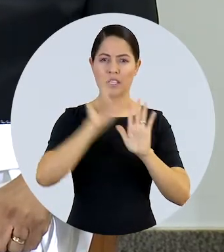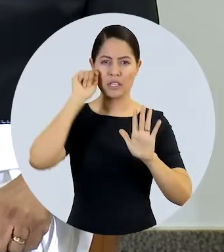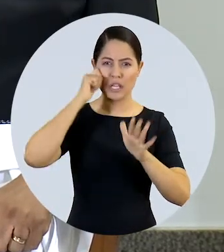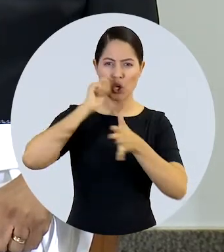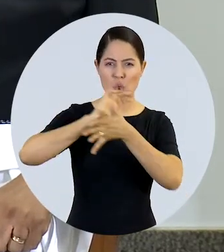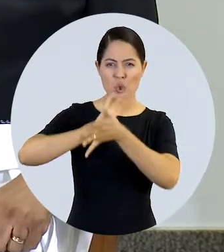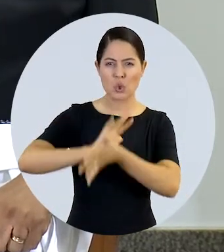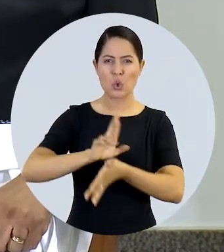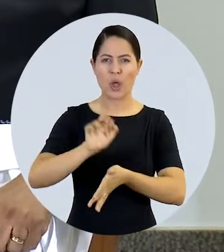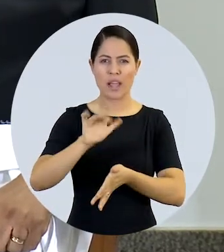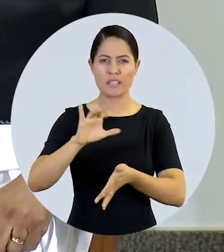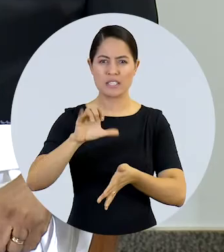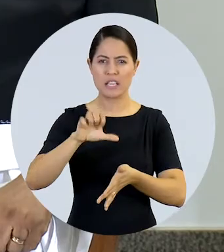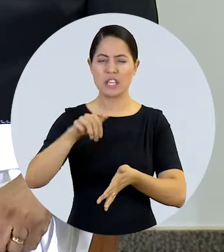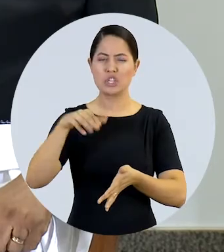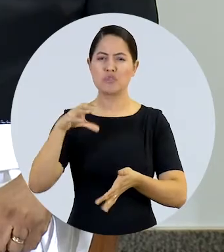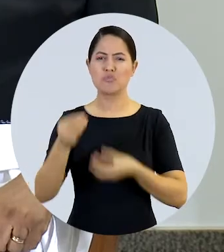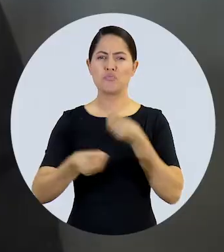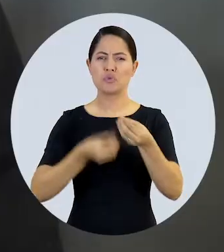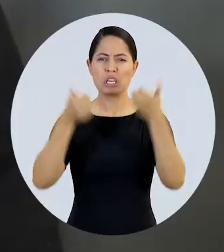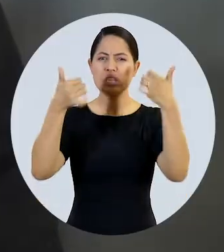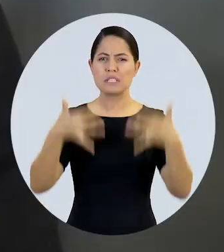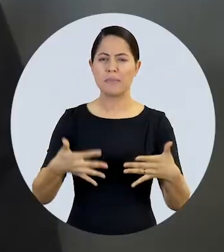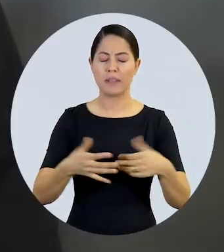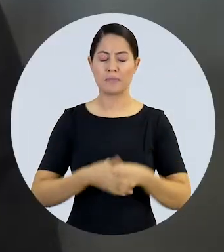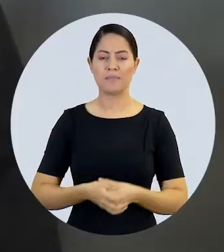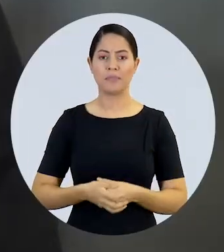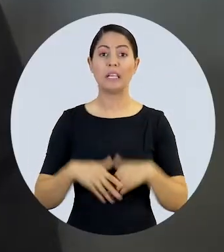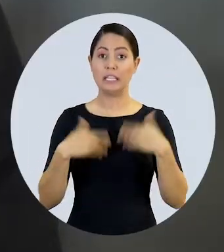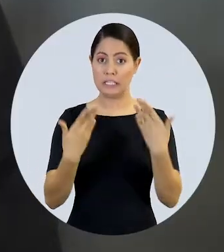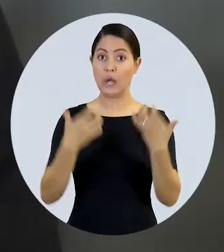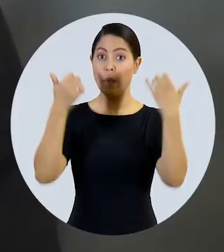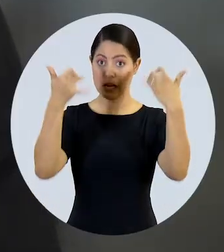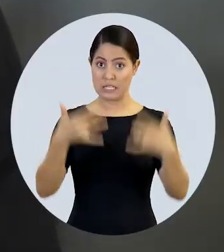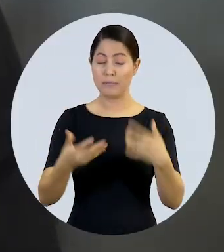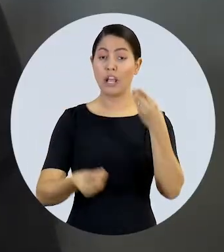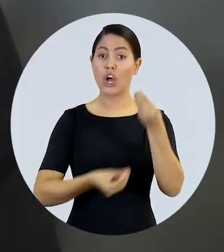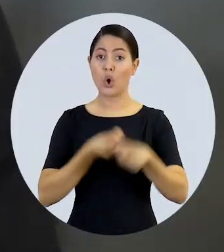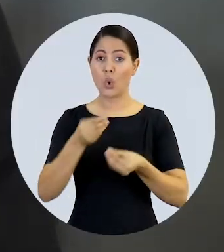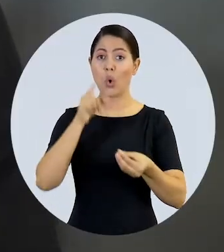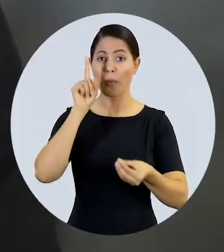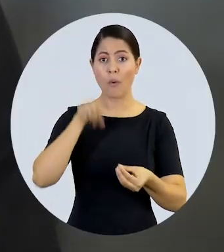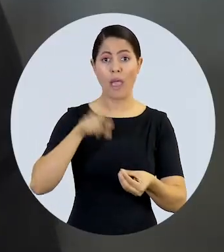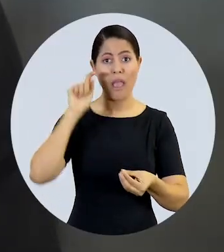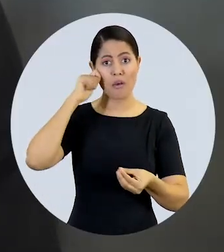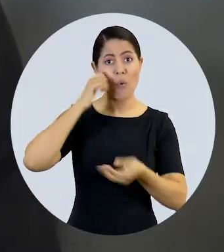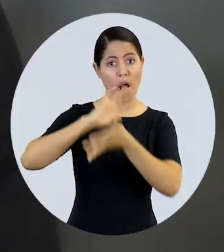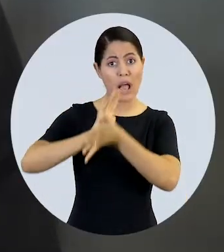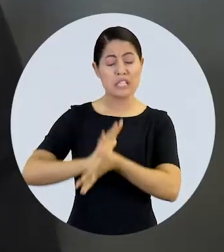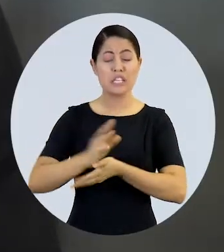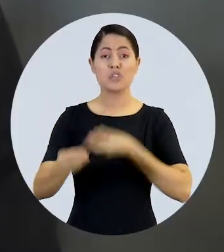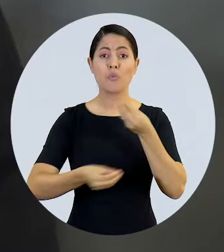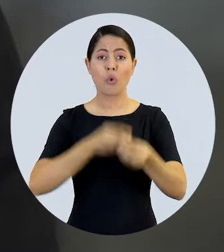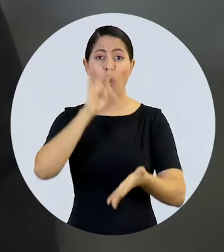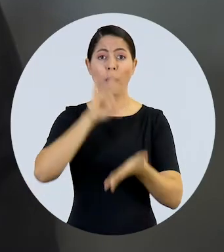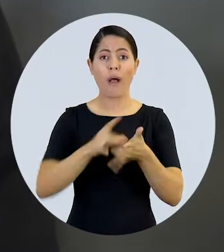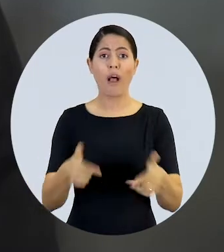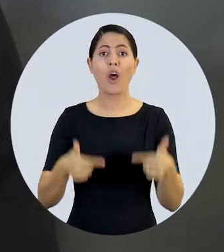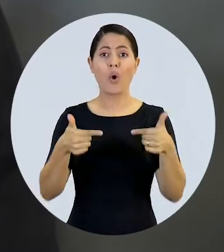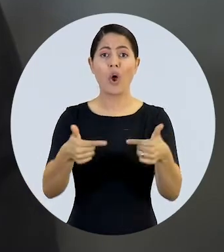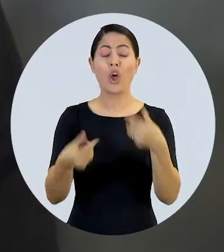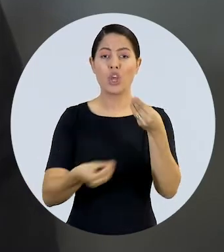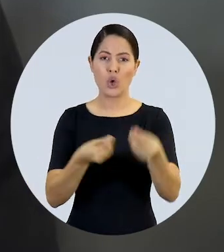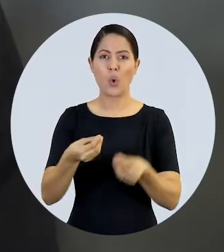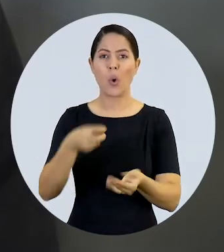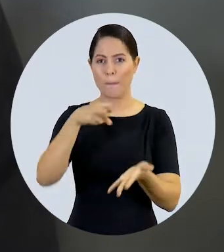do racismo aqui no país. O que ela fala? Determina o que é o racismo, de que forma que ele